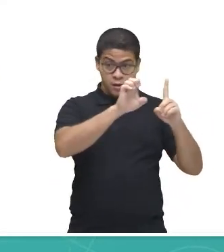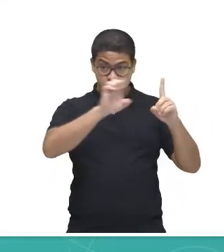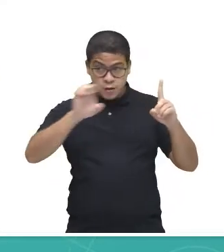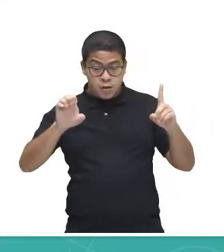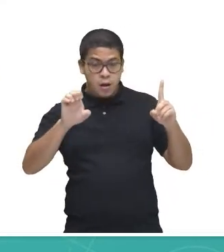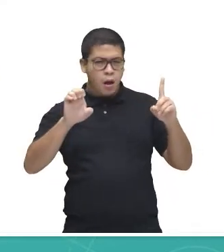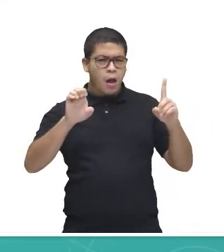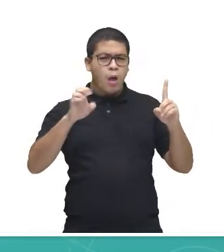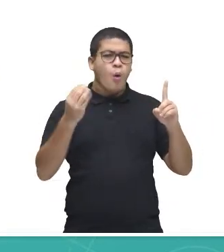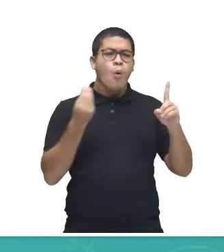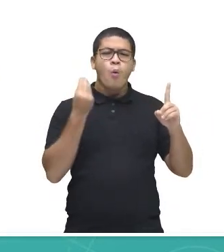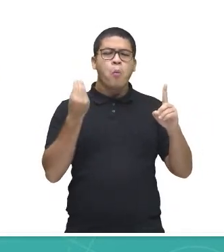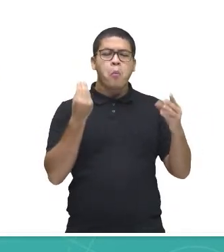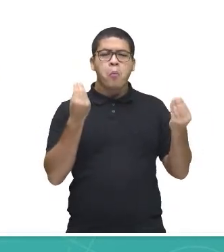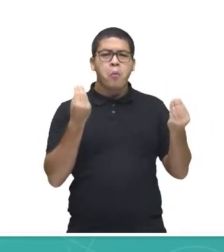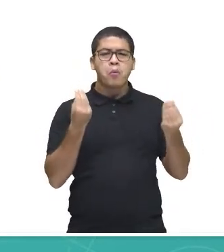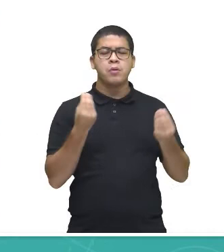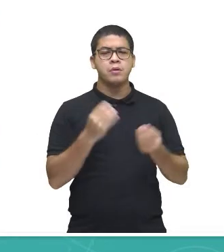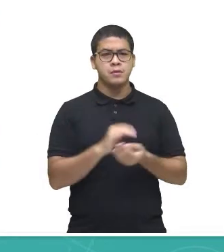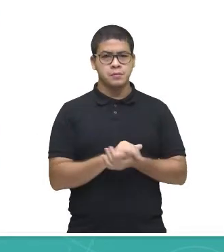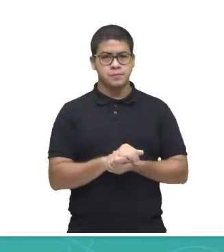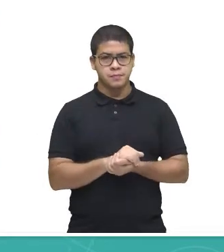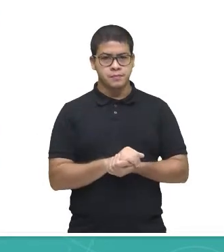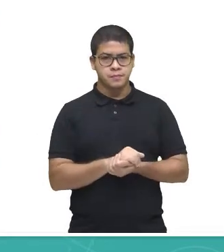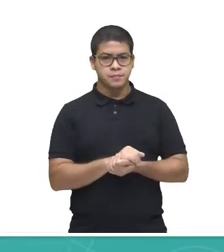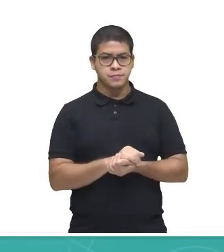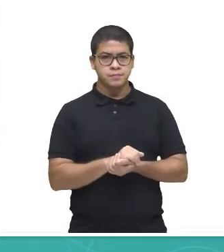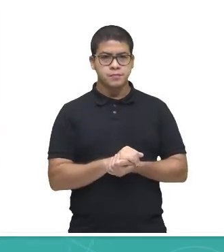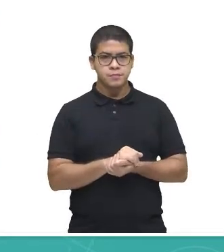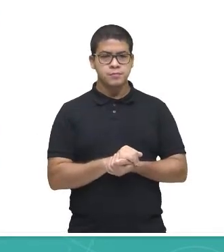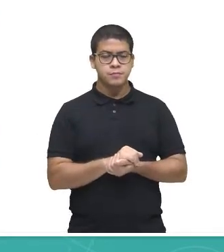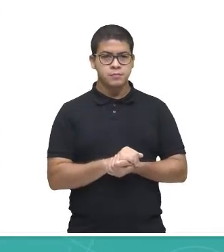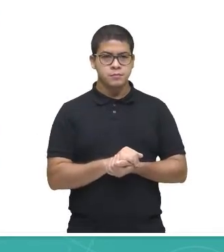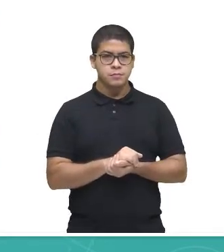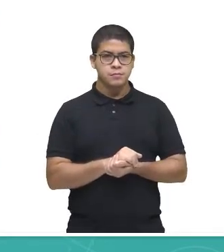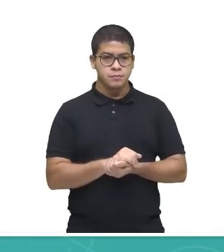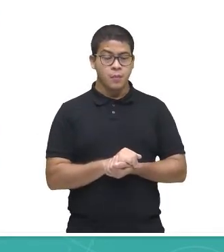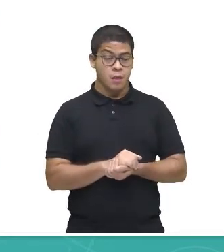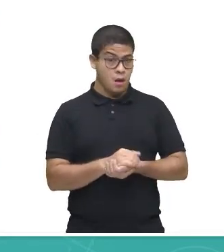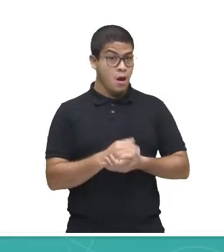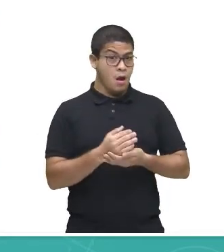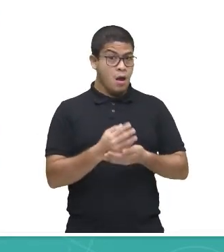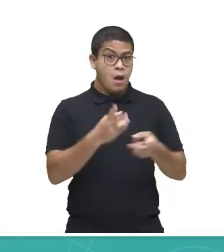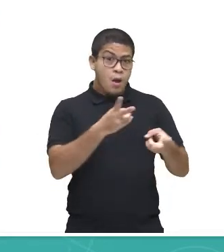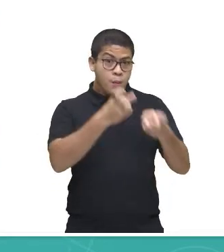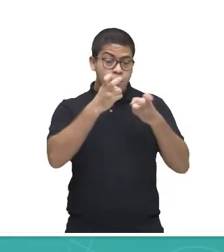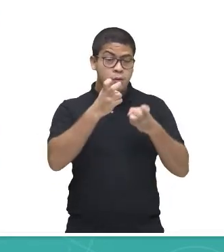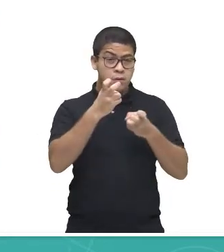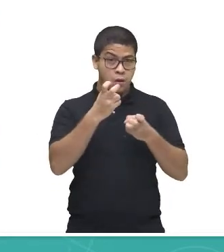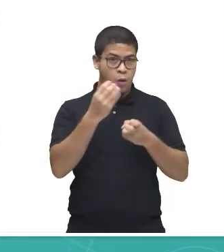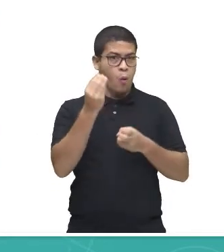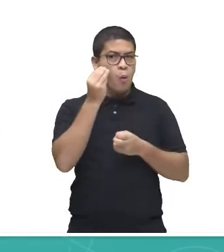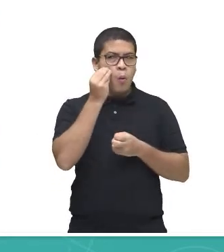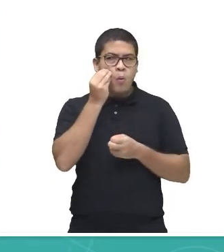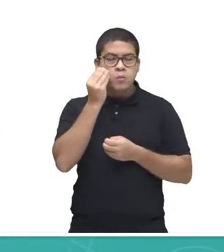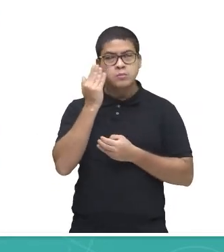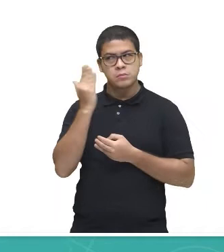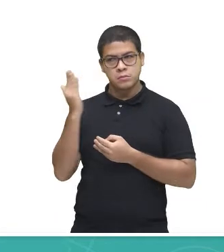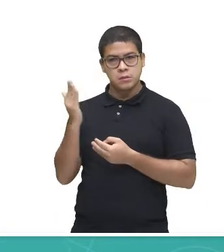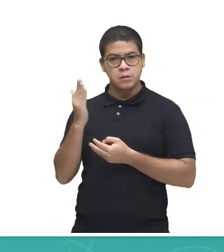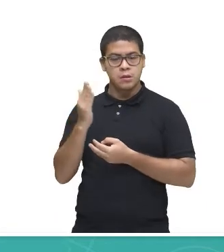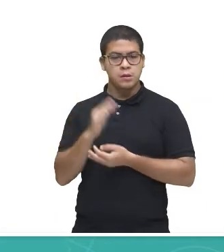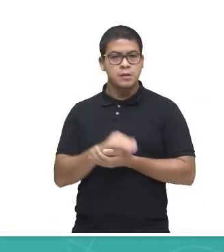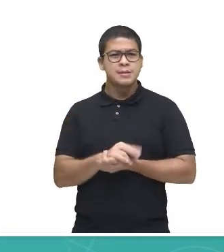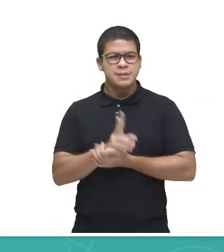reta transversal. Só que importante aqui, pessoal, esses ângulos alternos, reparem, eu sempre